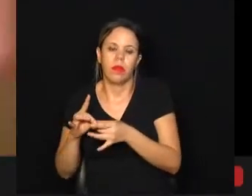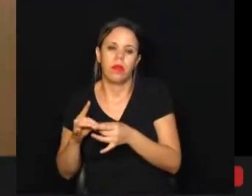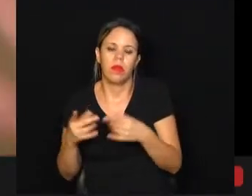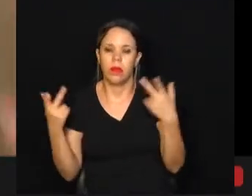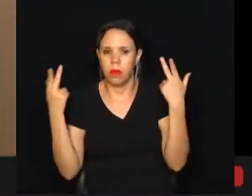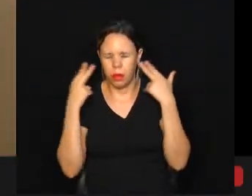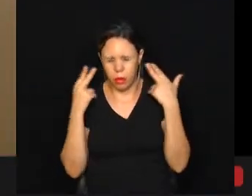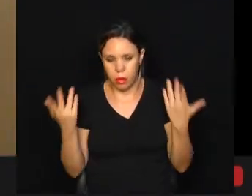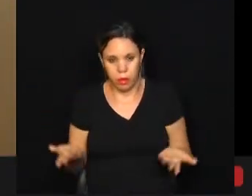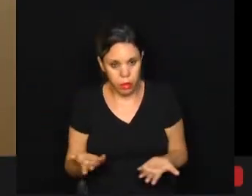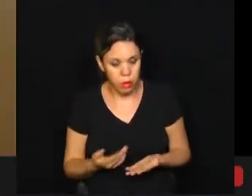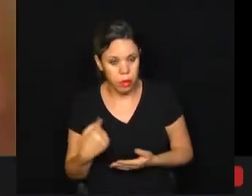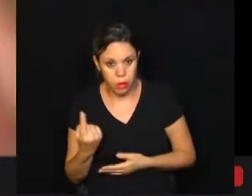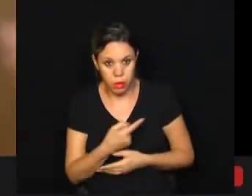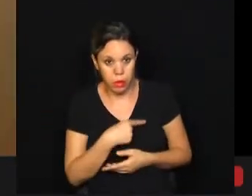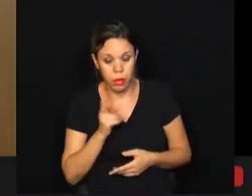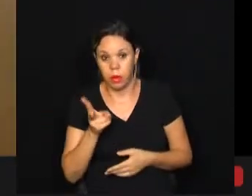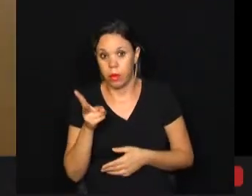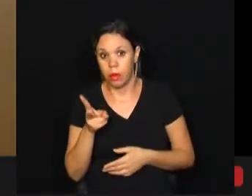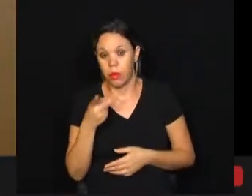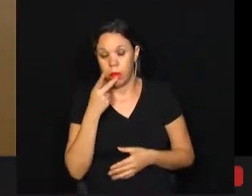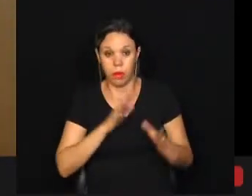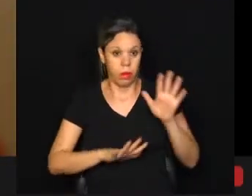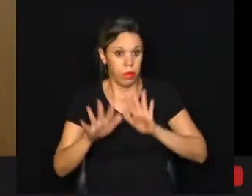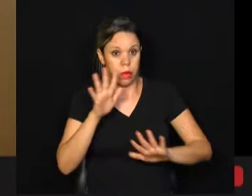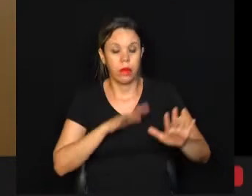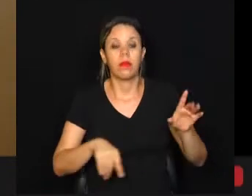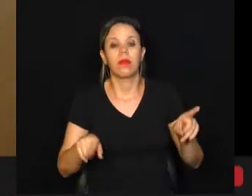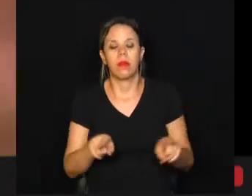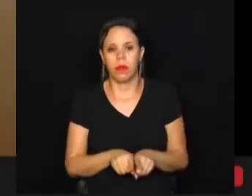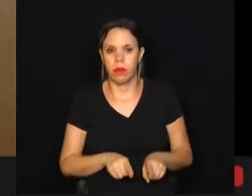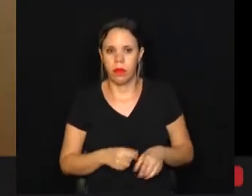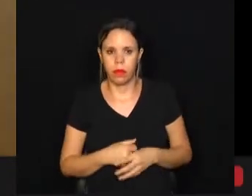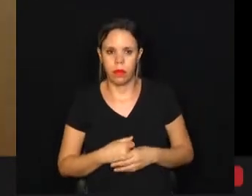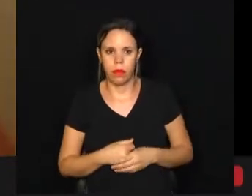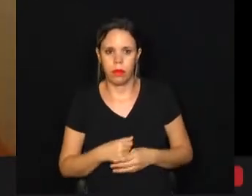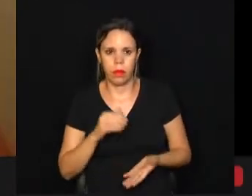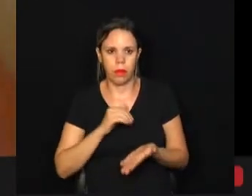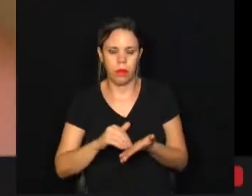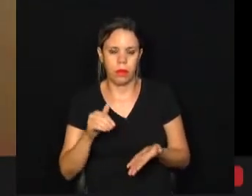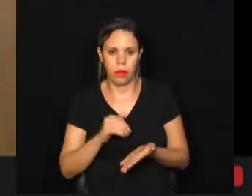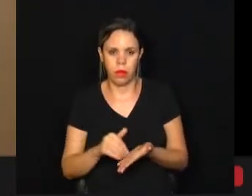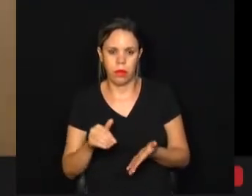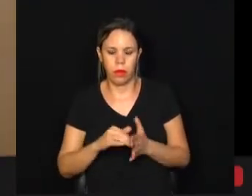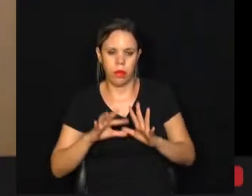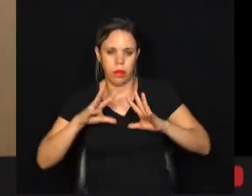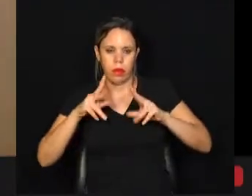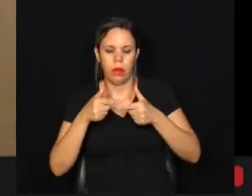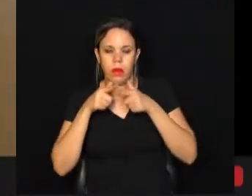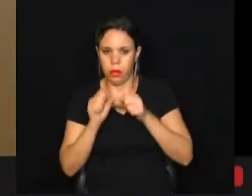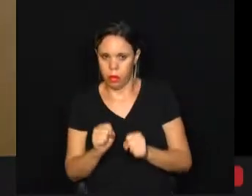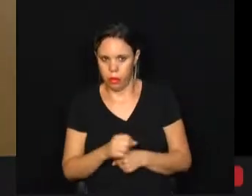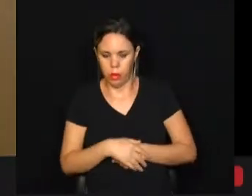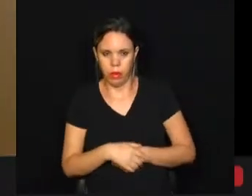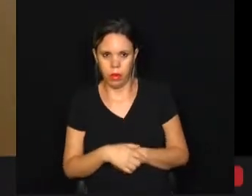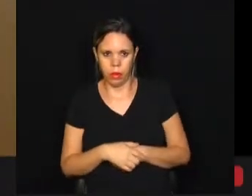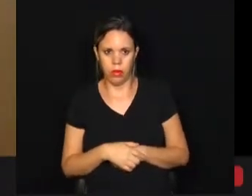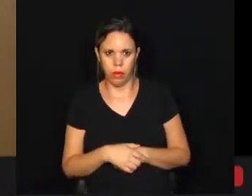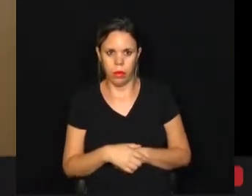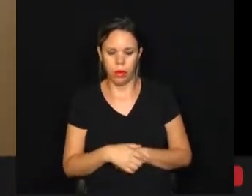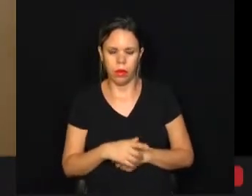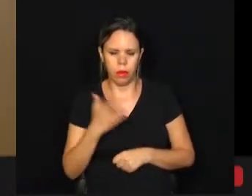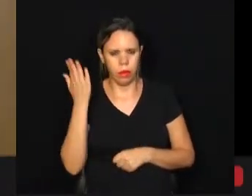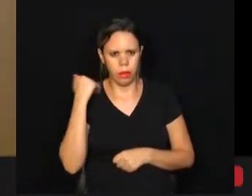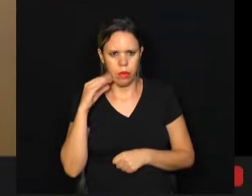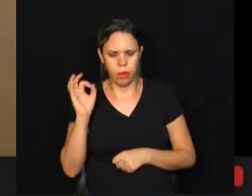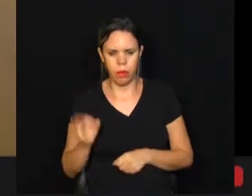natural que a gente precisa sempre tomar esse cuidado também, né? Que o secretário é secretário de todas as linguagens, mas eu tenho